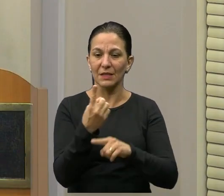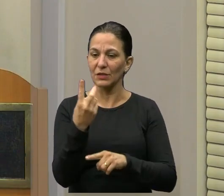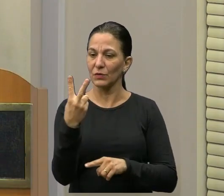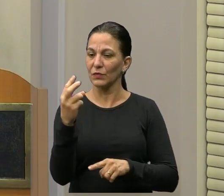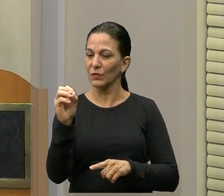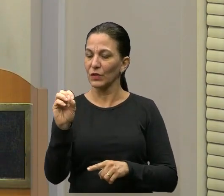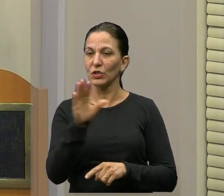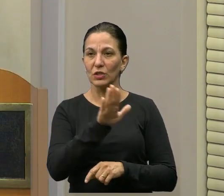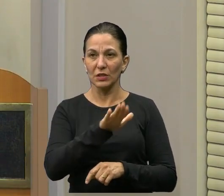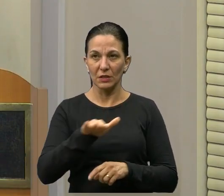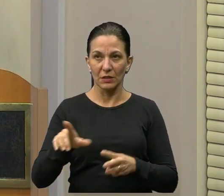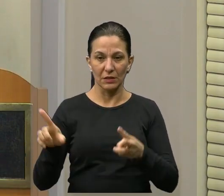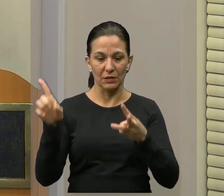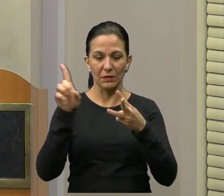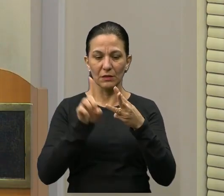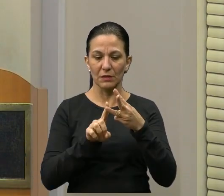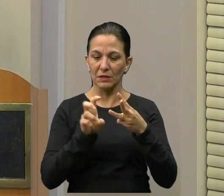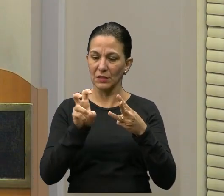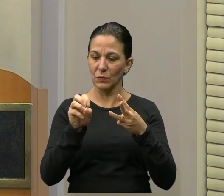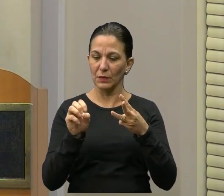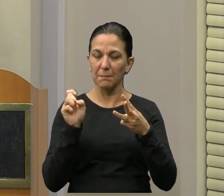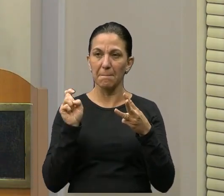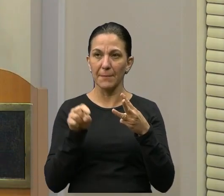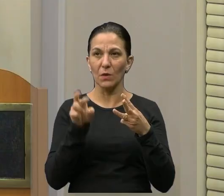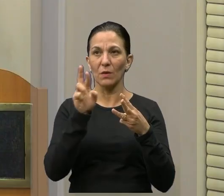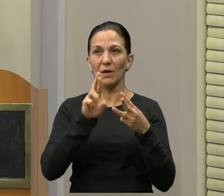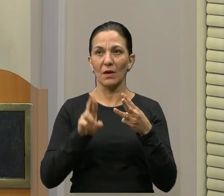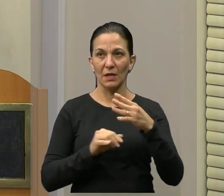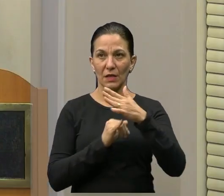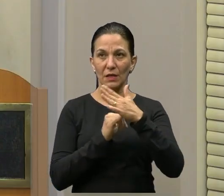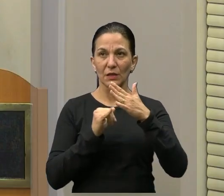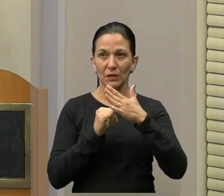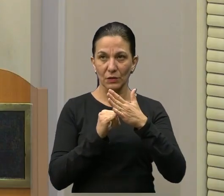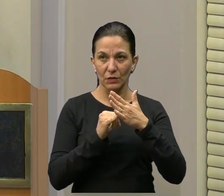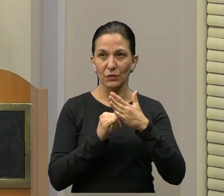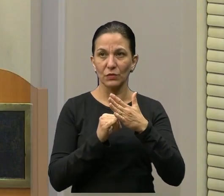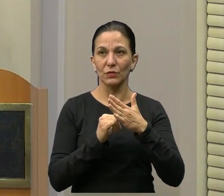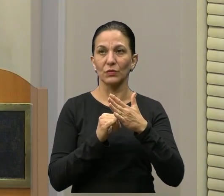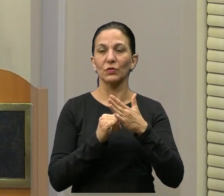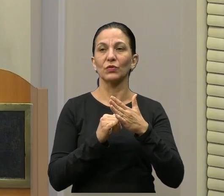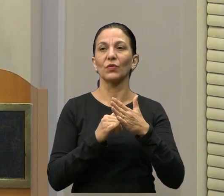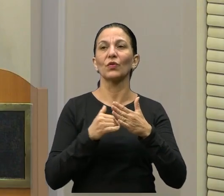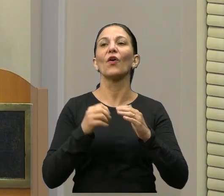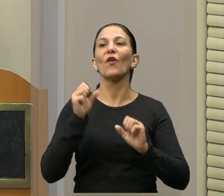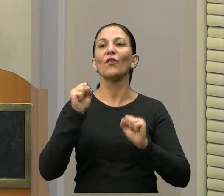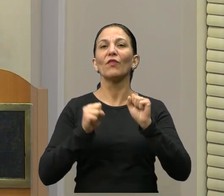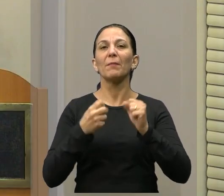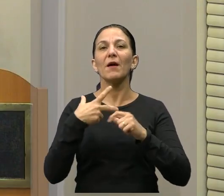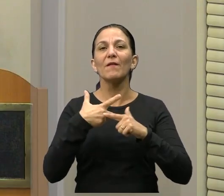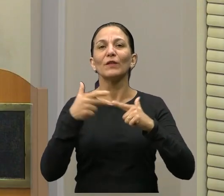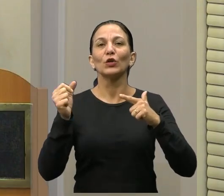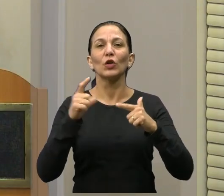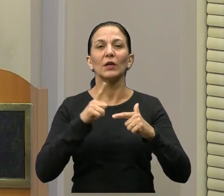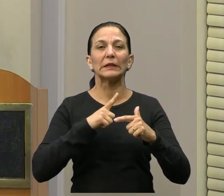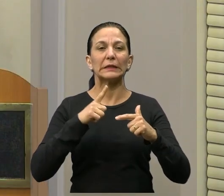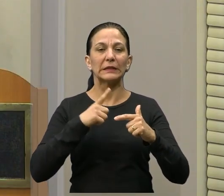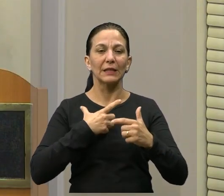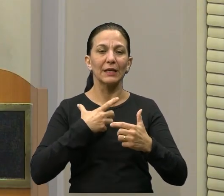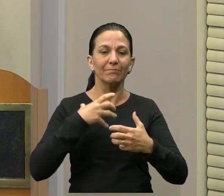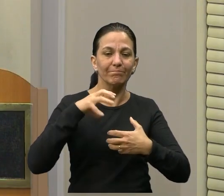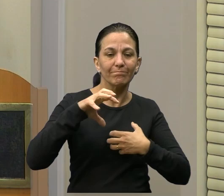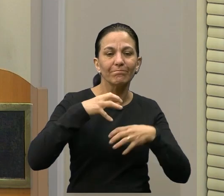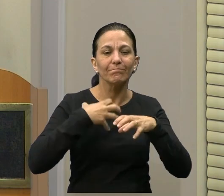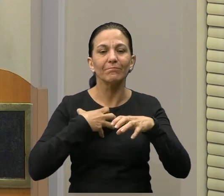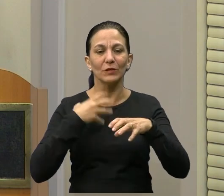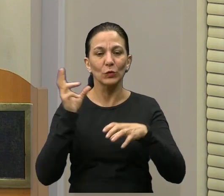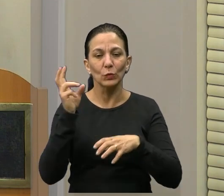crianças. Emenda de 50 mil reais para o Instituto Fábrica do Vencedor, local de sinergia e potência